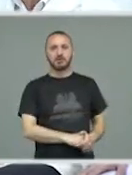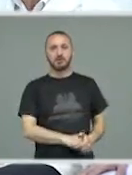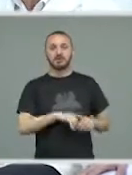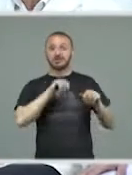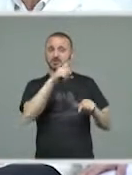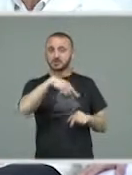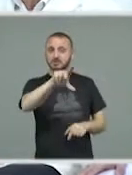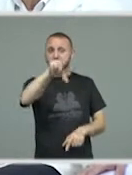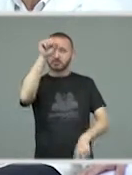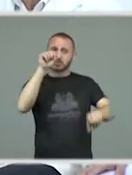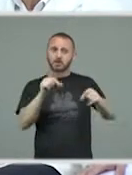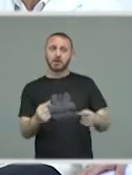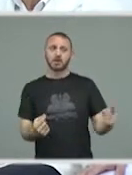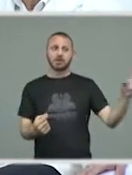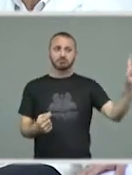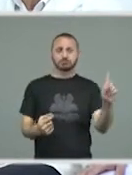não junta espalha.